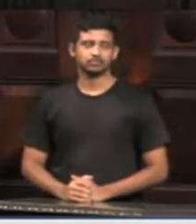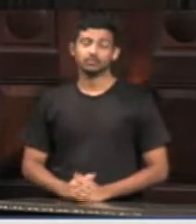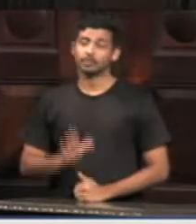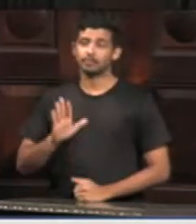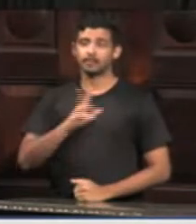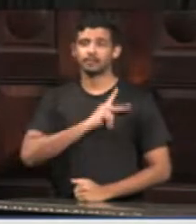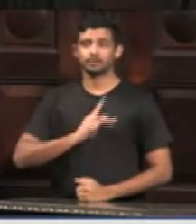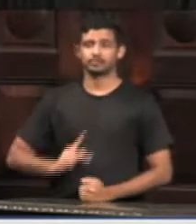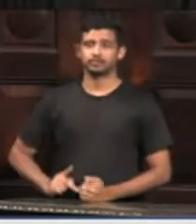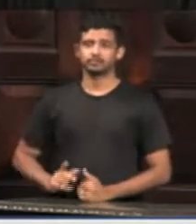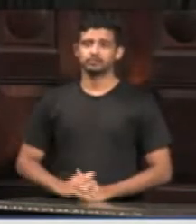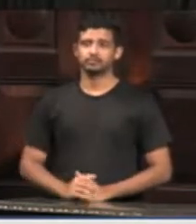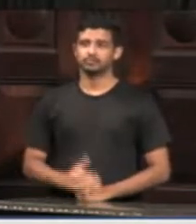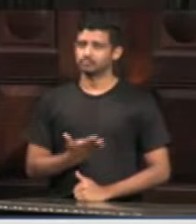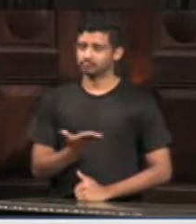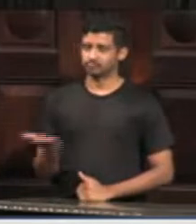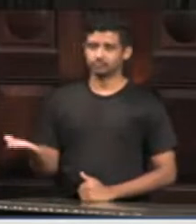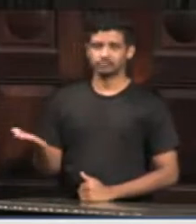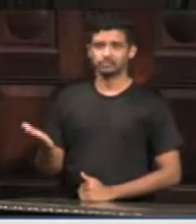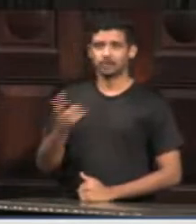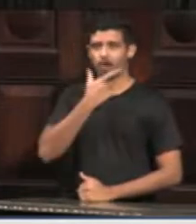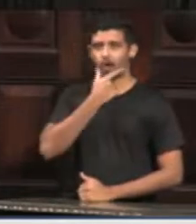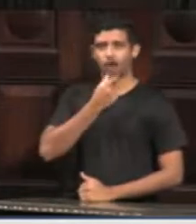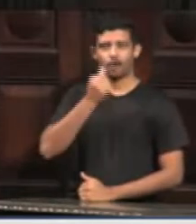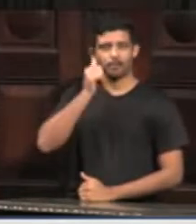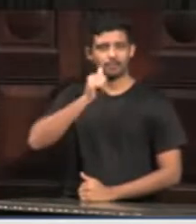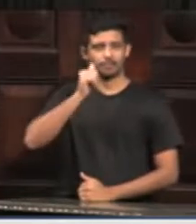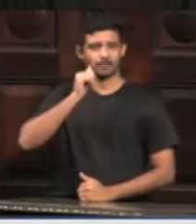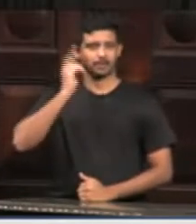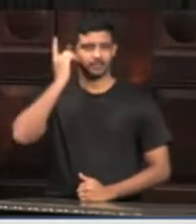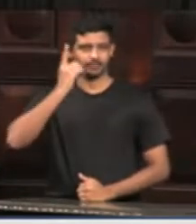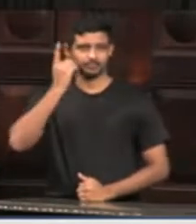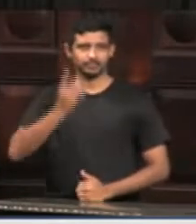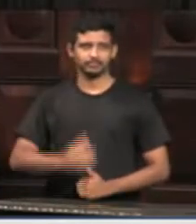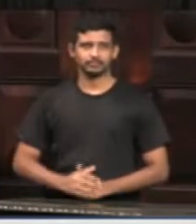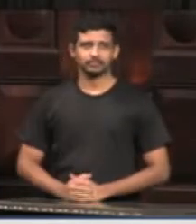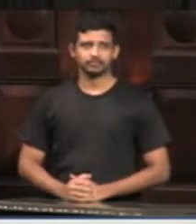presidente, senhoras e senhores deputados,